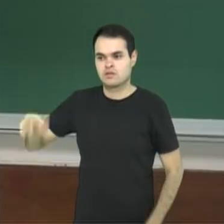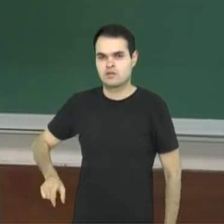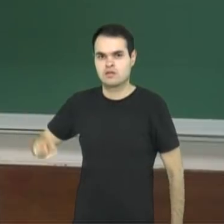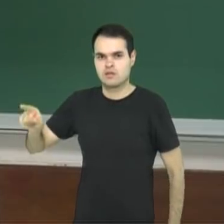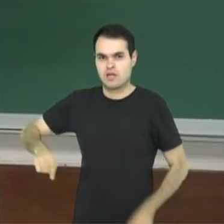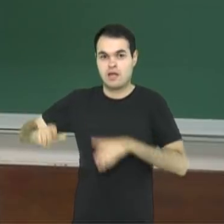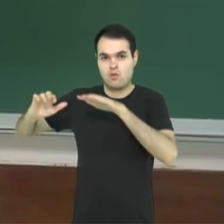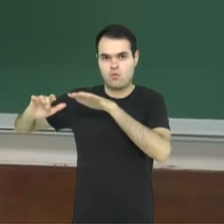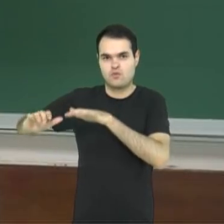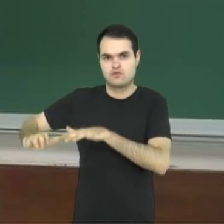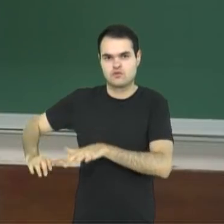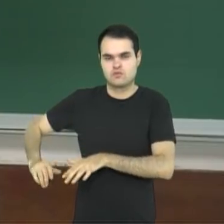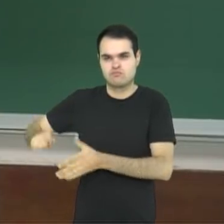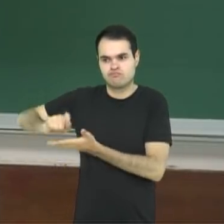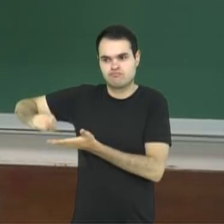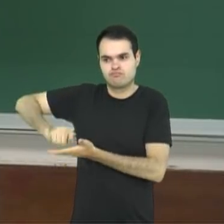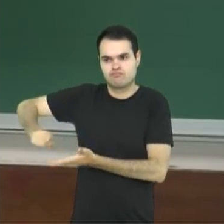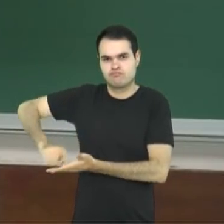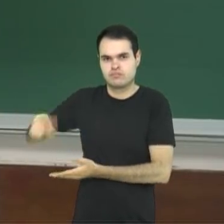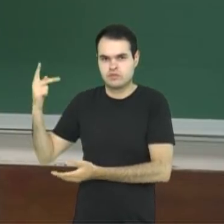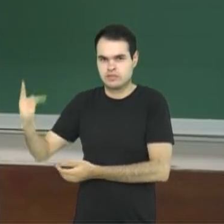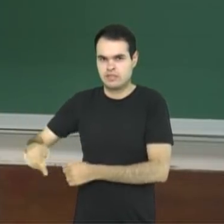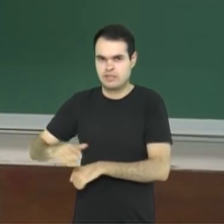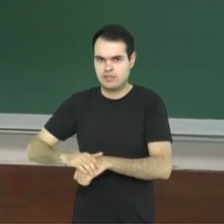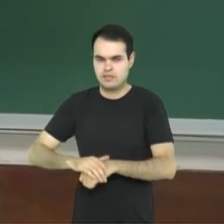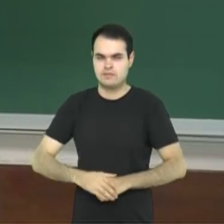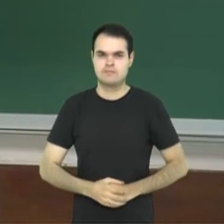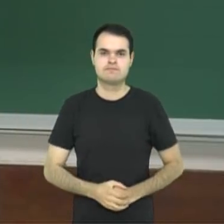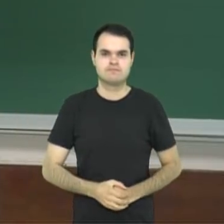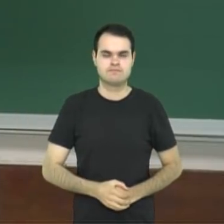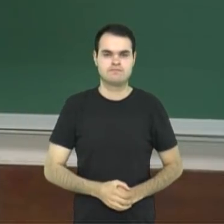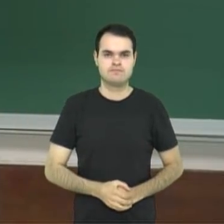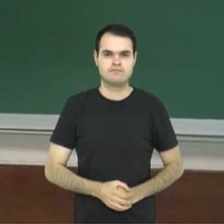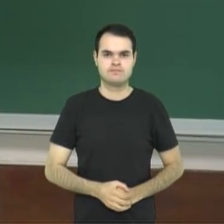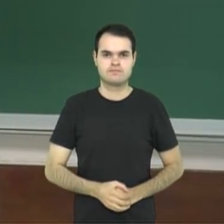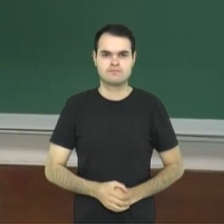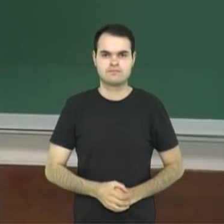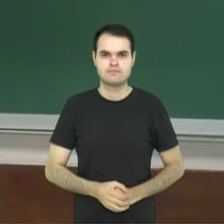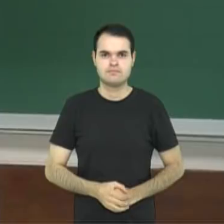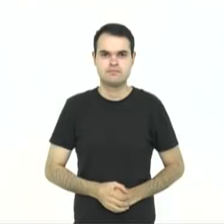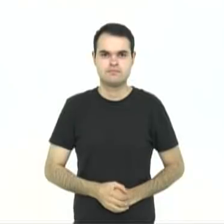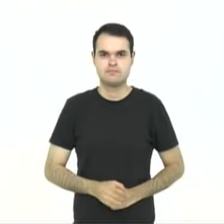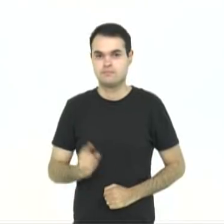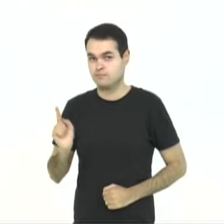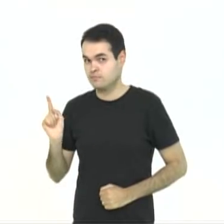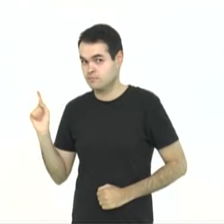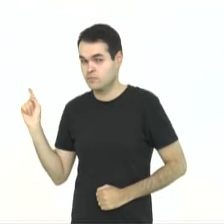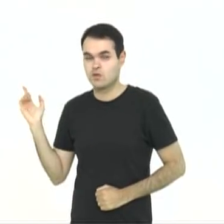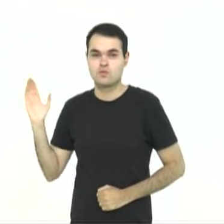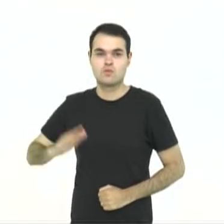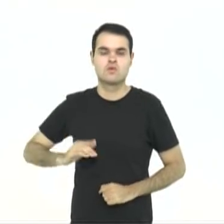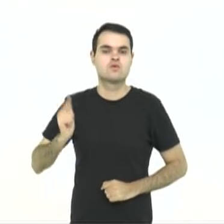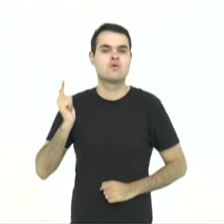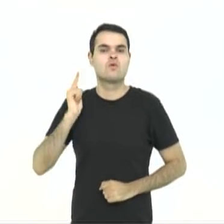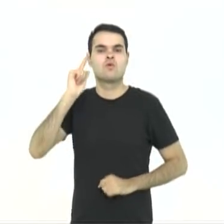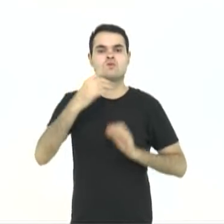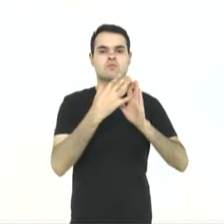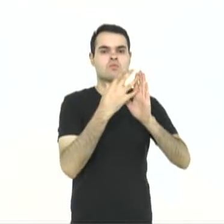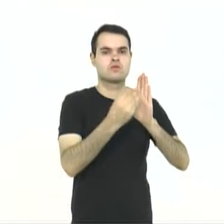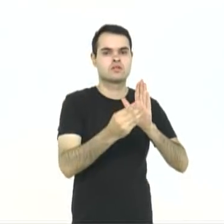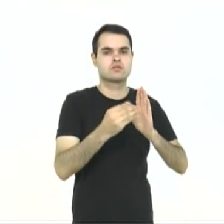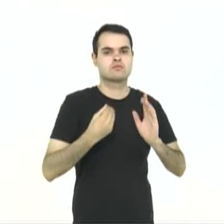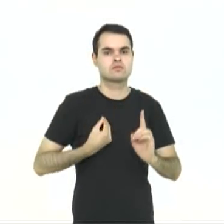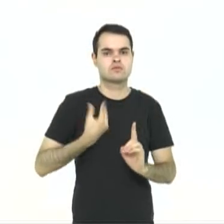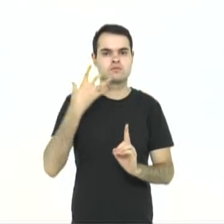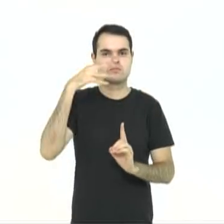de um escritor, ali com relação à ocupação dele. Poucas informações. Aqui, pessoal, eu trouxe para vocês um outro modelo de